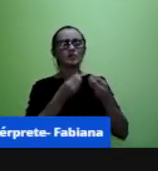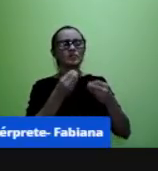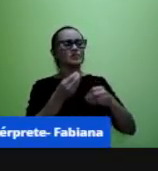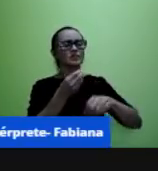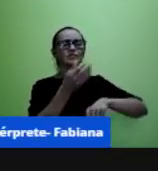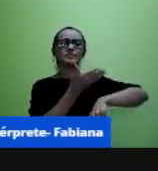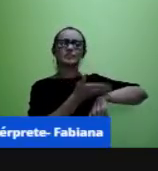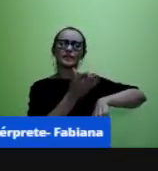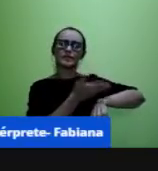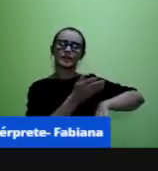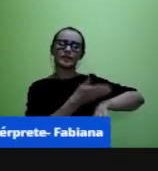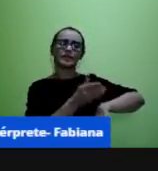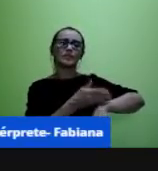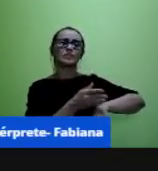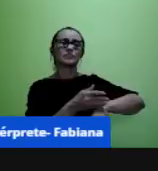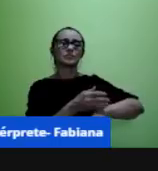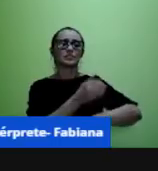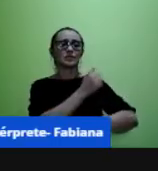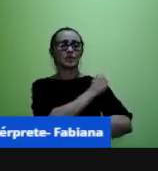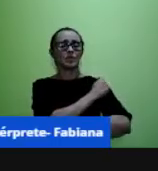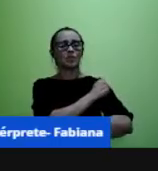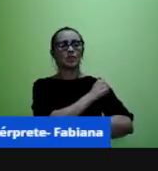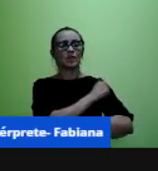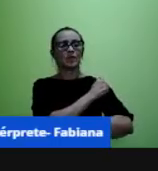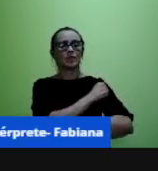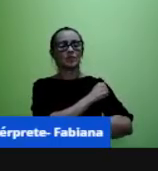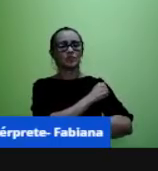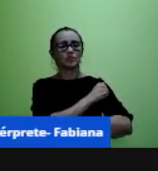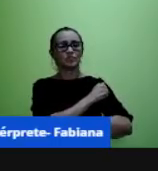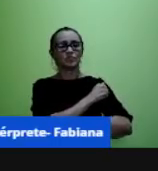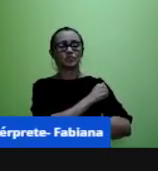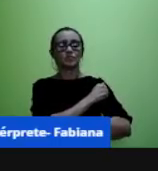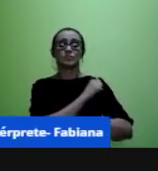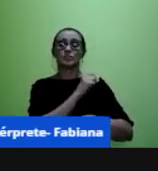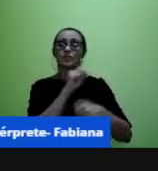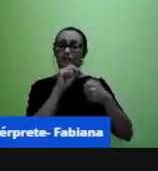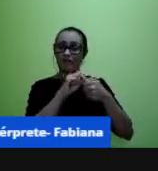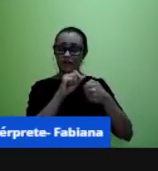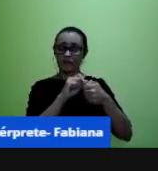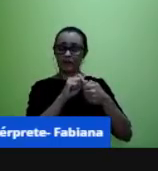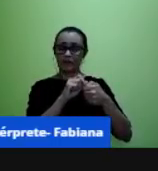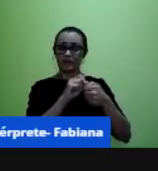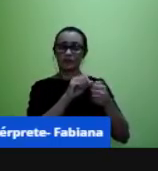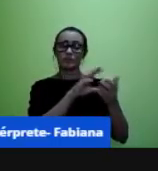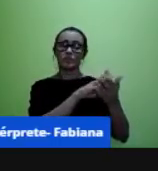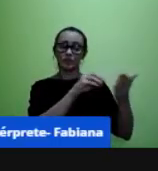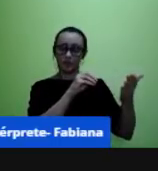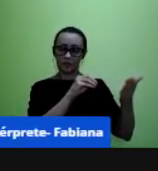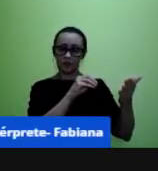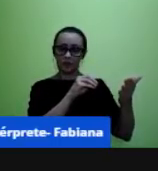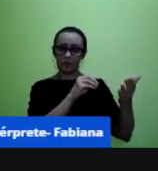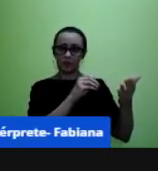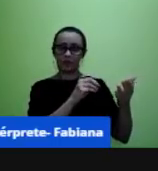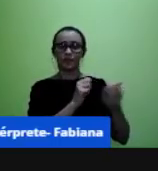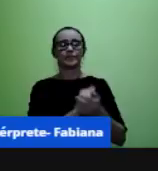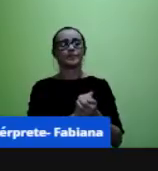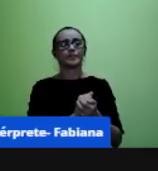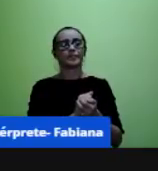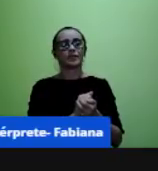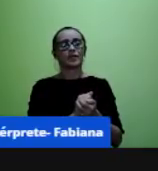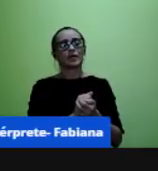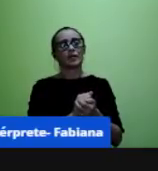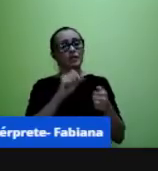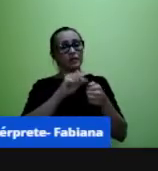prática? Ele recriou a atividade solicitada? Ele confeccionou o material solicitado para a sua